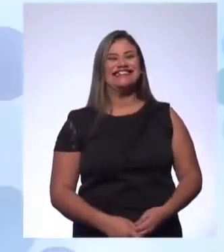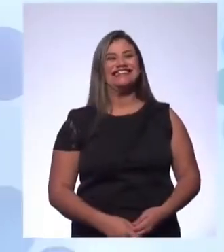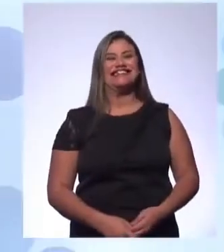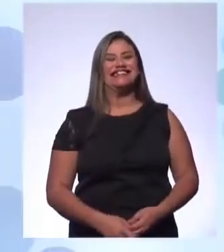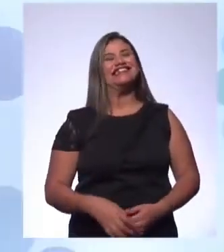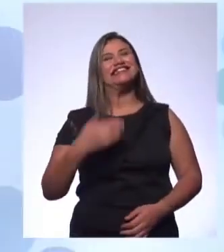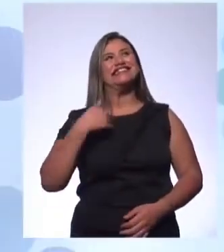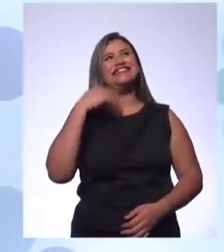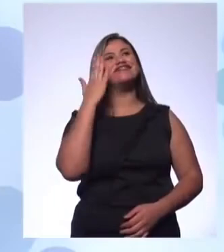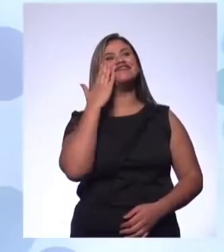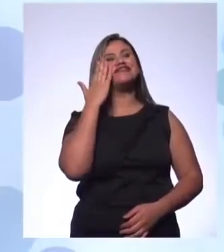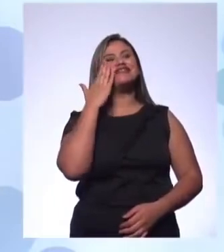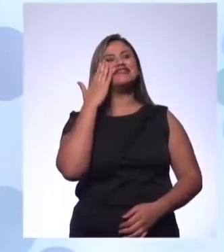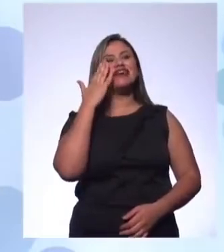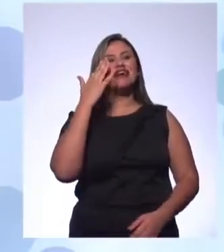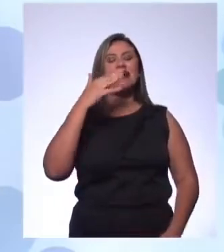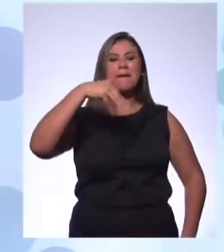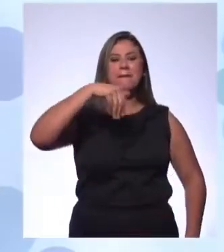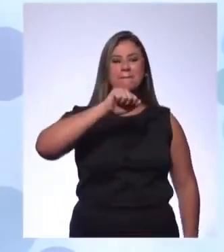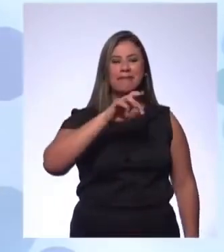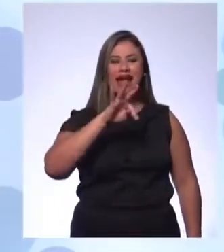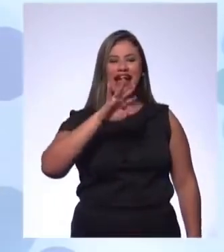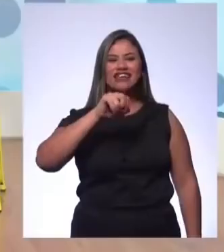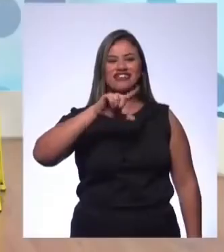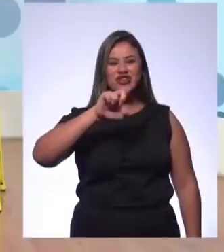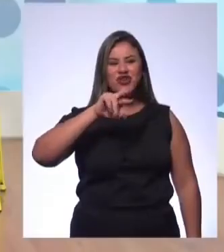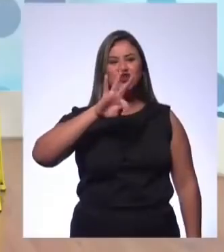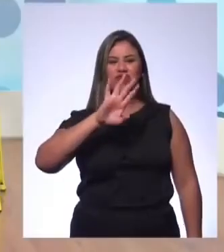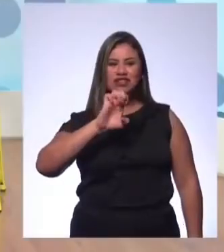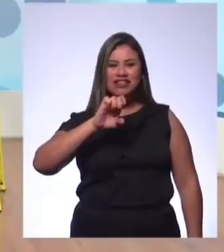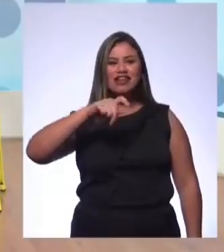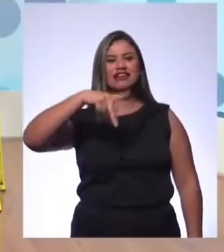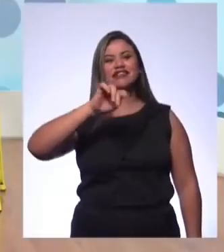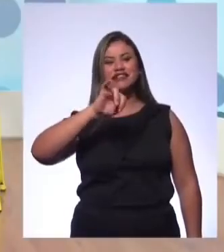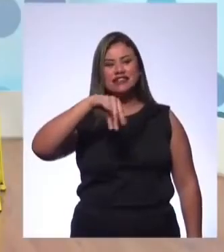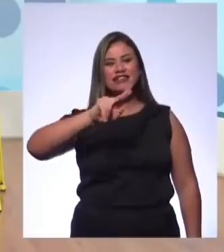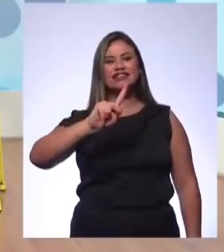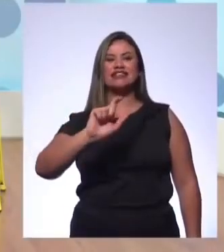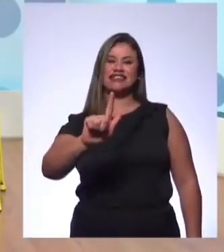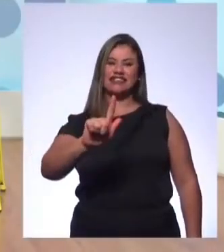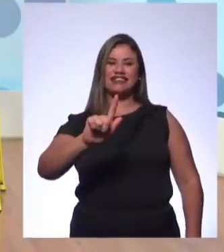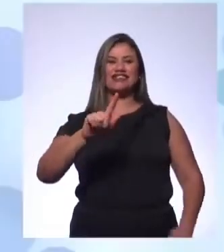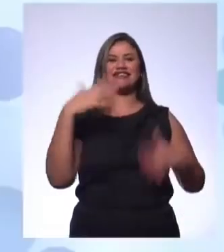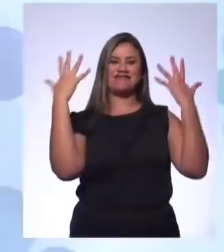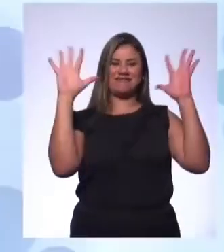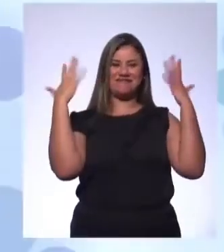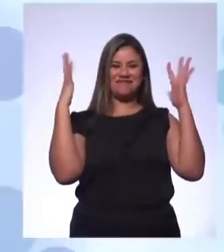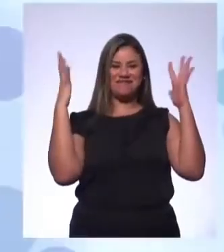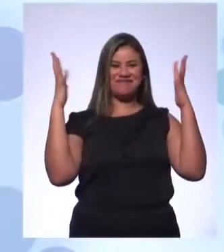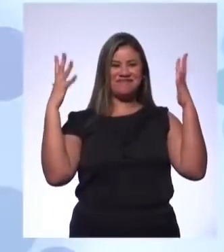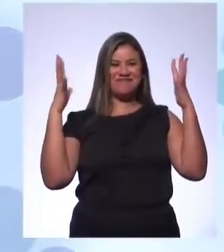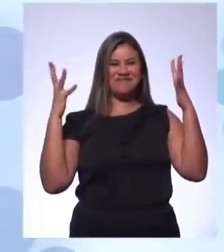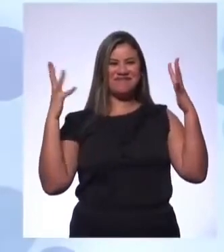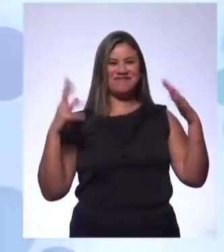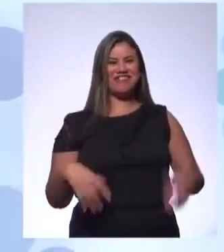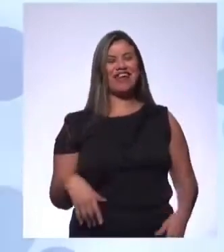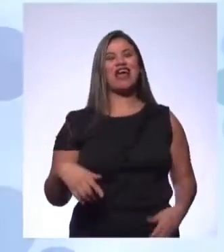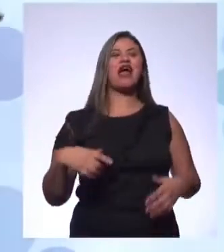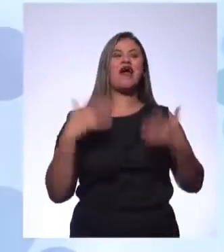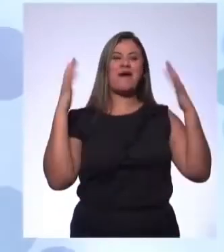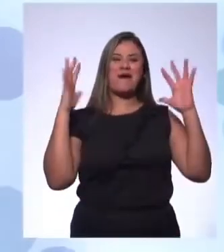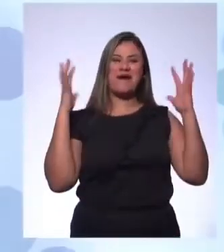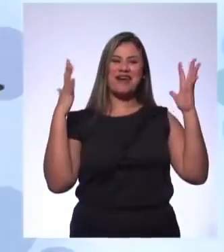Essa eu sei. Martin Luther King? Isso! Acertou! Acertei, Martin Luther King. Eu procurei na